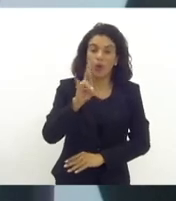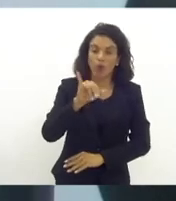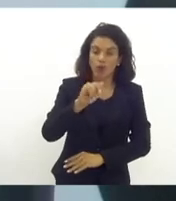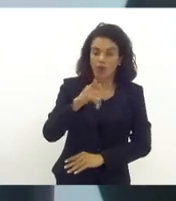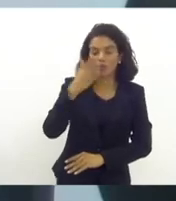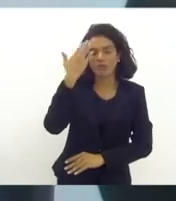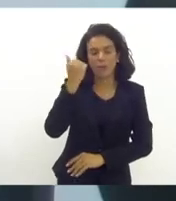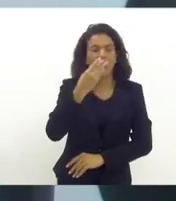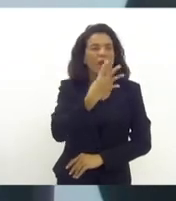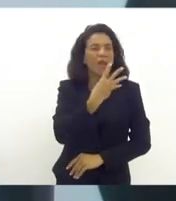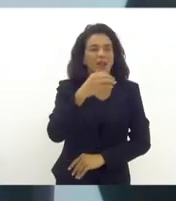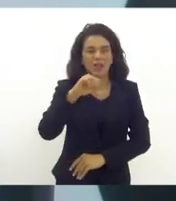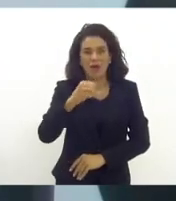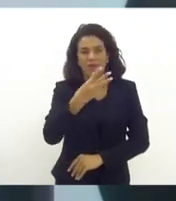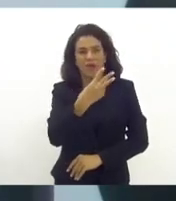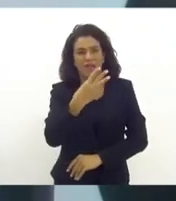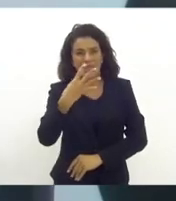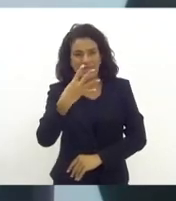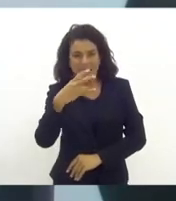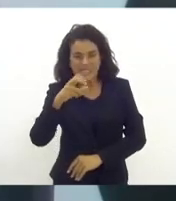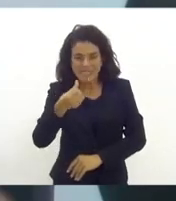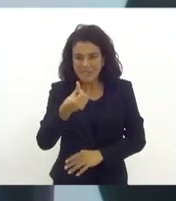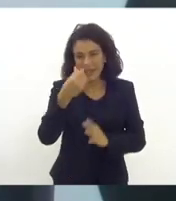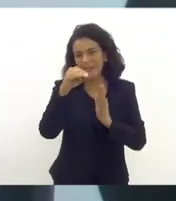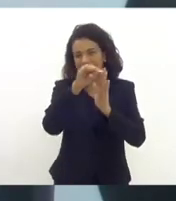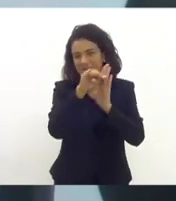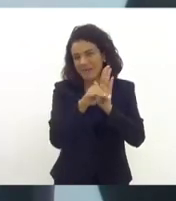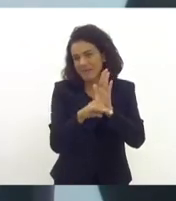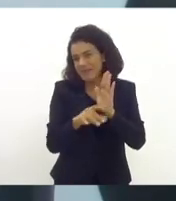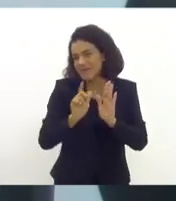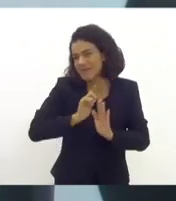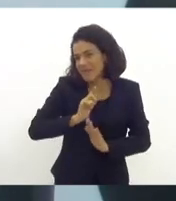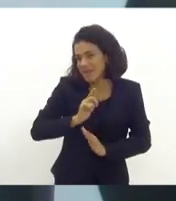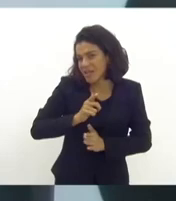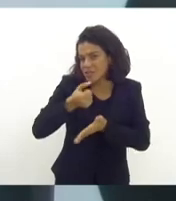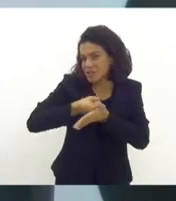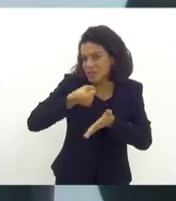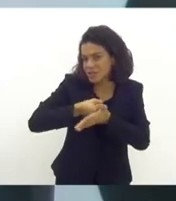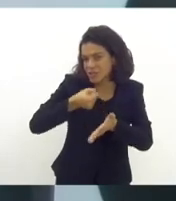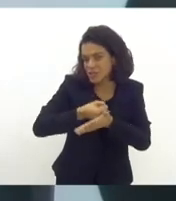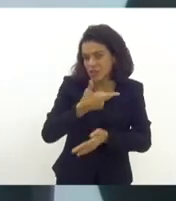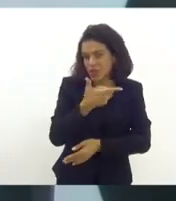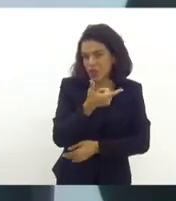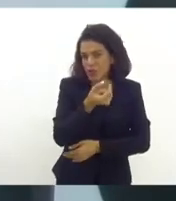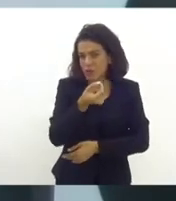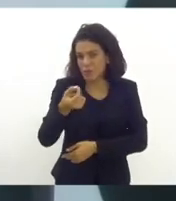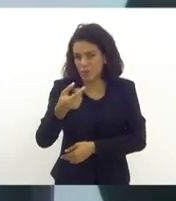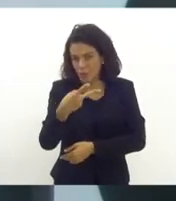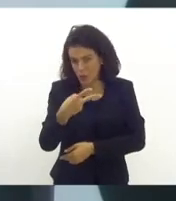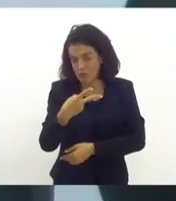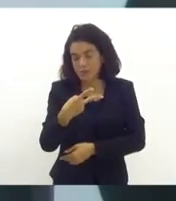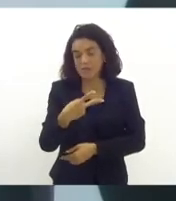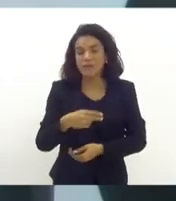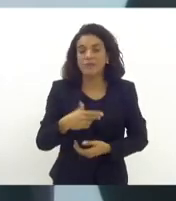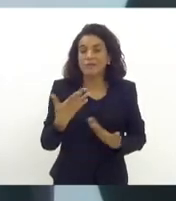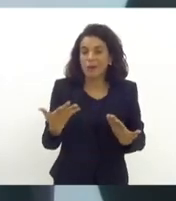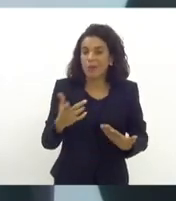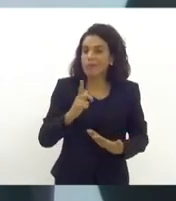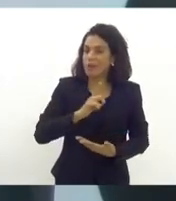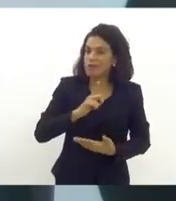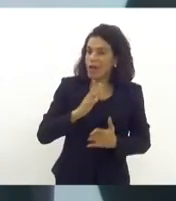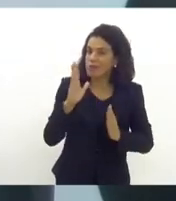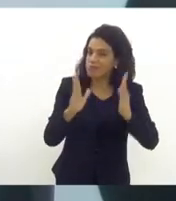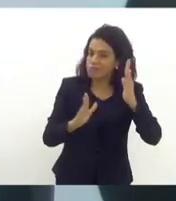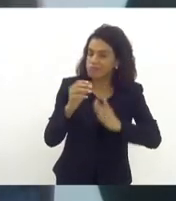49 46 A gente tem tudo listado porque a gente tá nessa luta desde 2002 tem muito tempo tem muito tempo